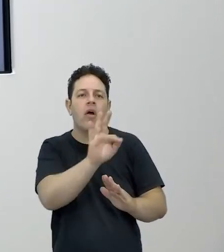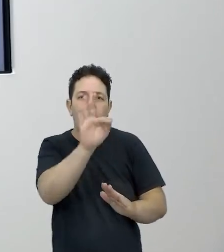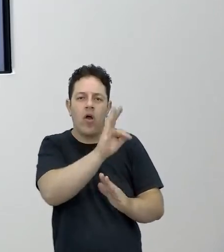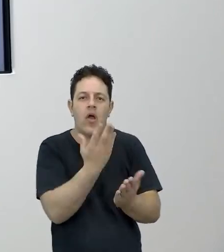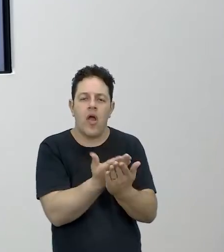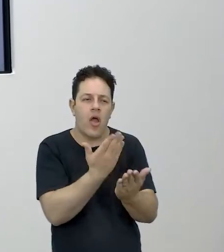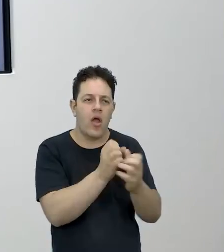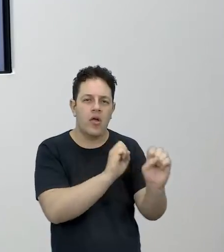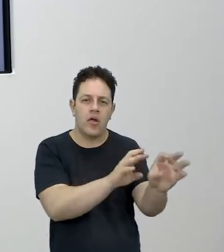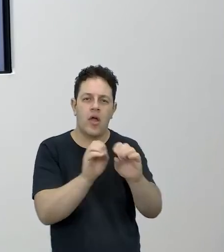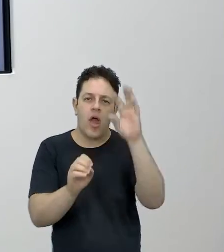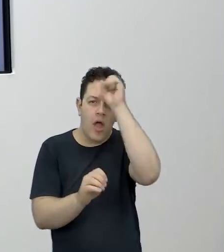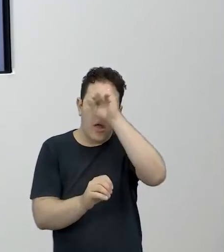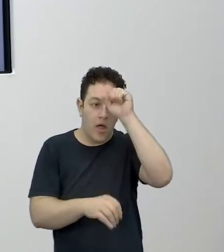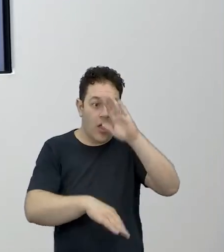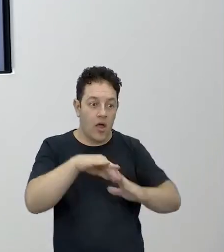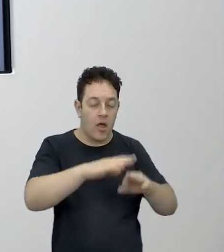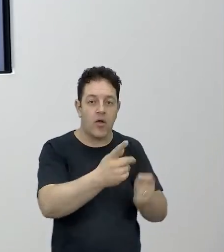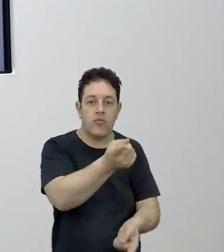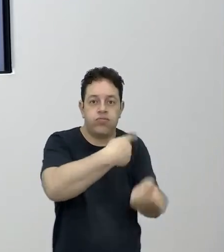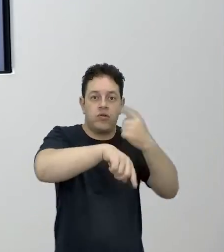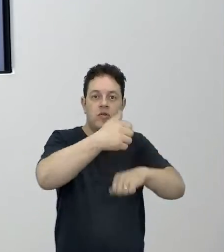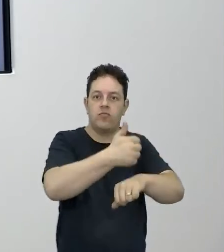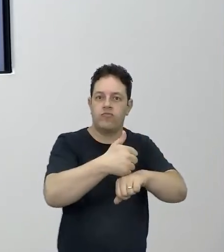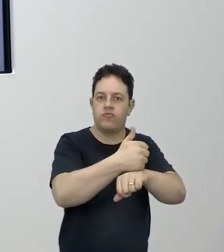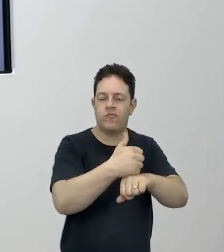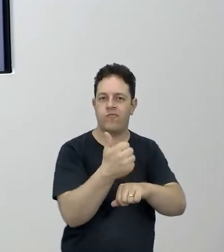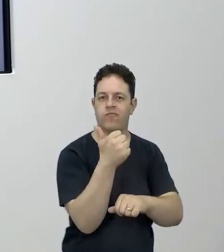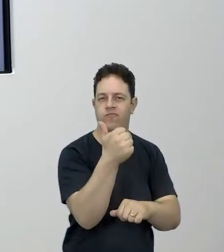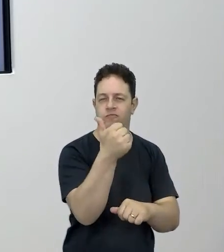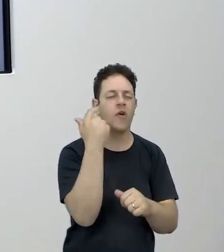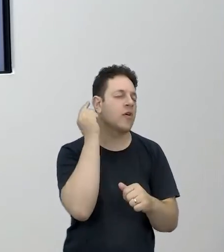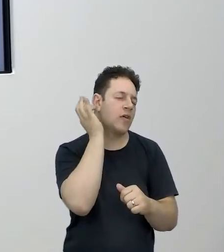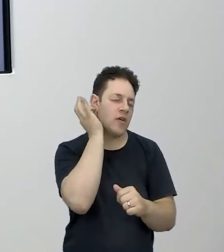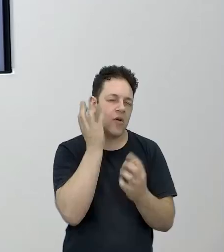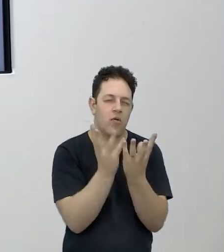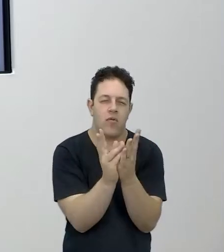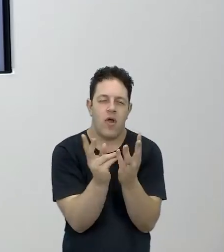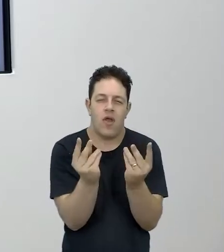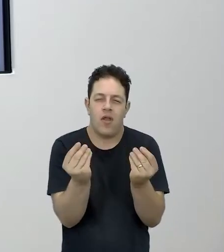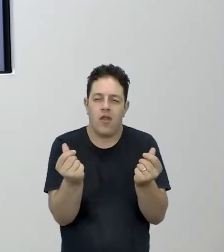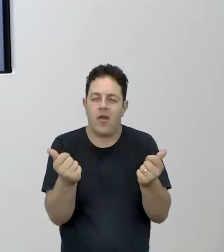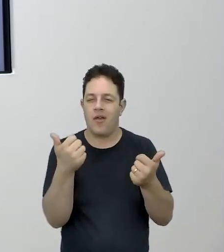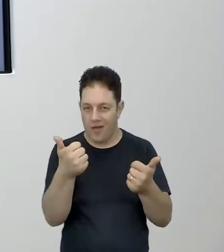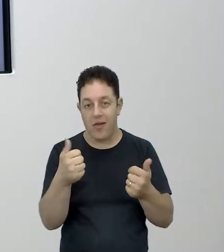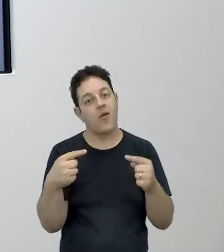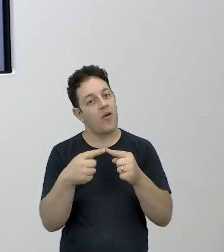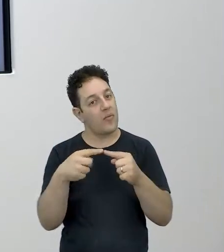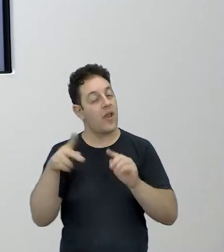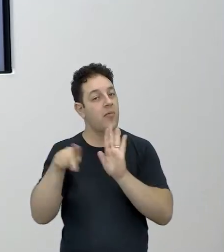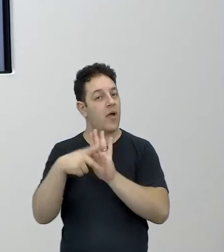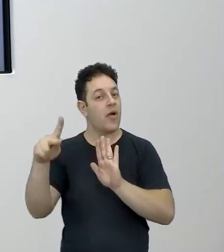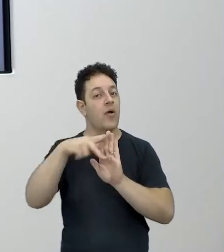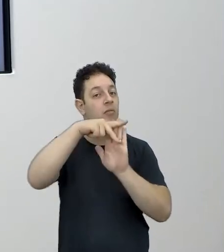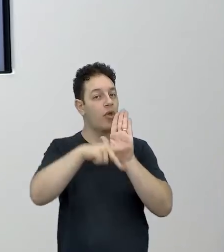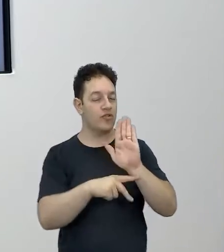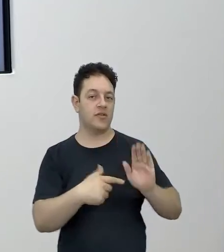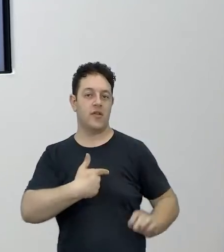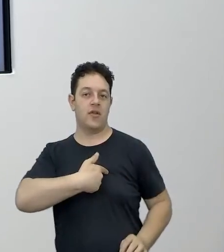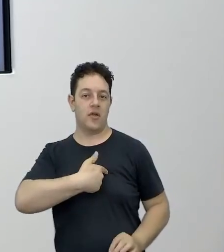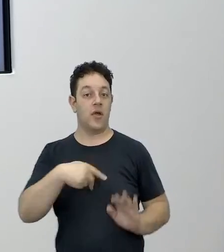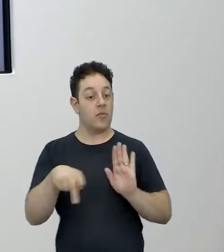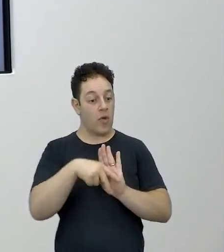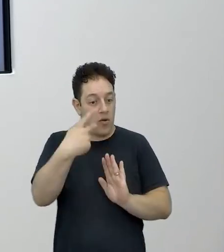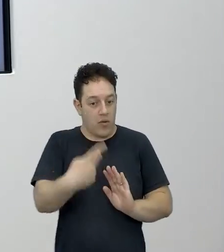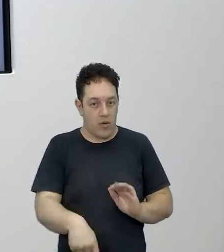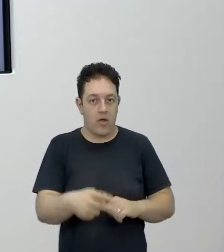formação de profissionais de alta qualidade. Esse é o projeto varguista, é um projeto nacionalista,